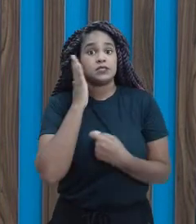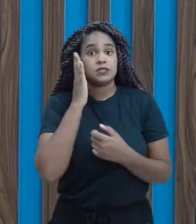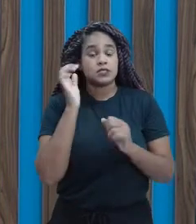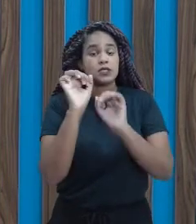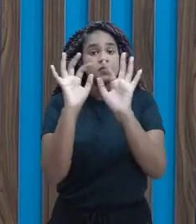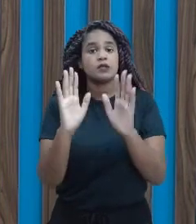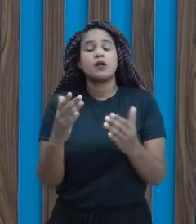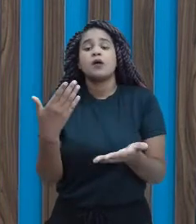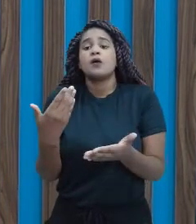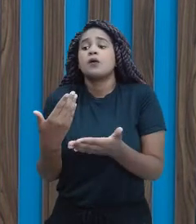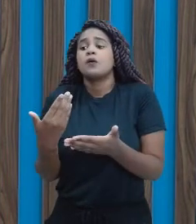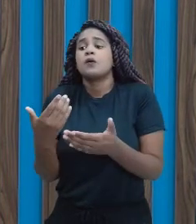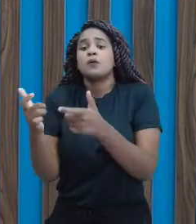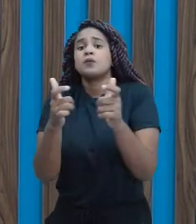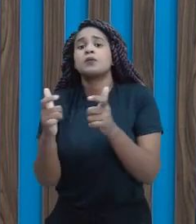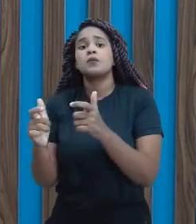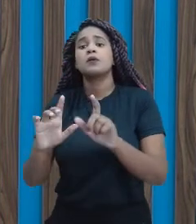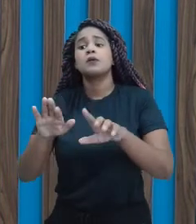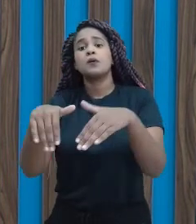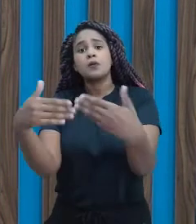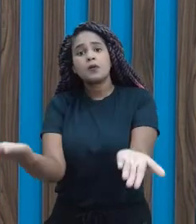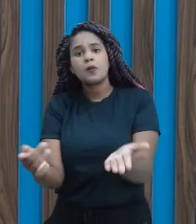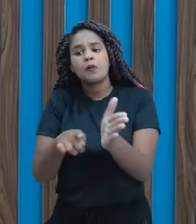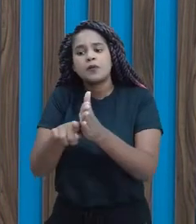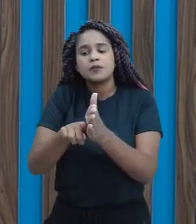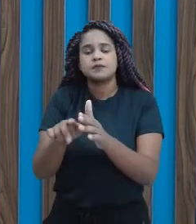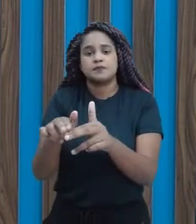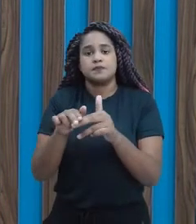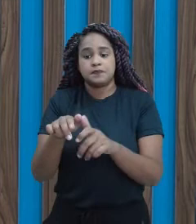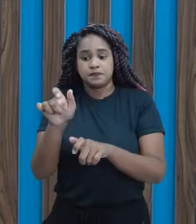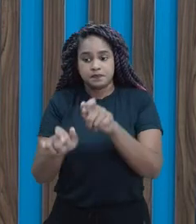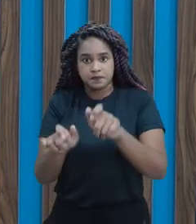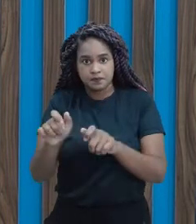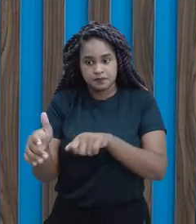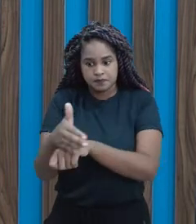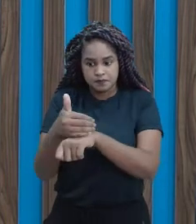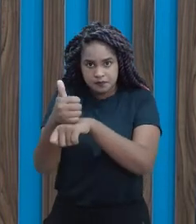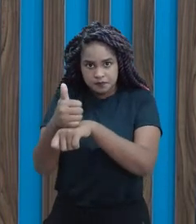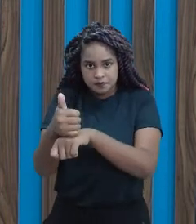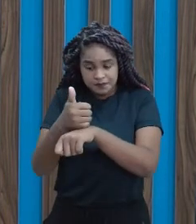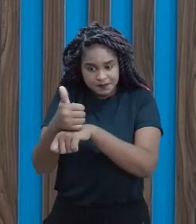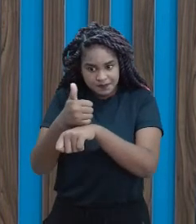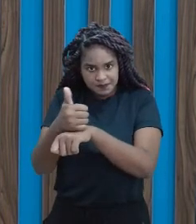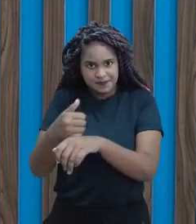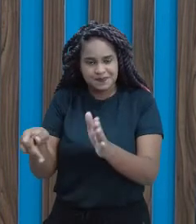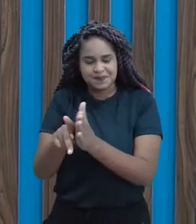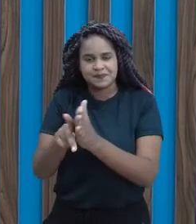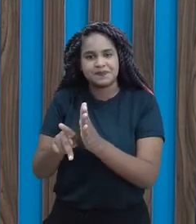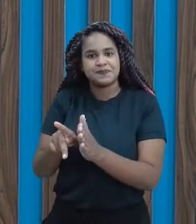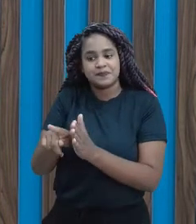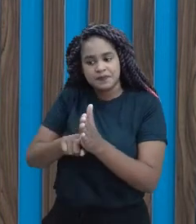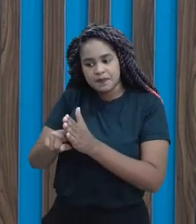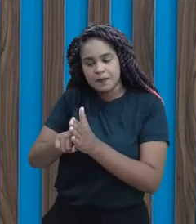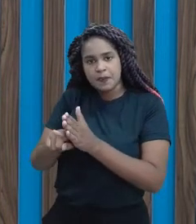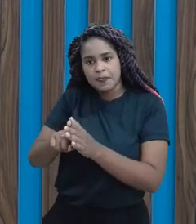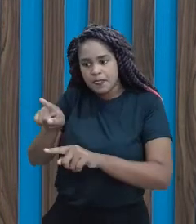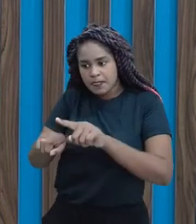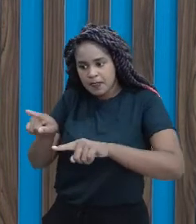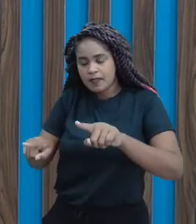grupo, em qual momento. Por isso que quem trabalha com estatística usa grupos bem diferentes, né? Então, ele diz assim, olha, na